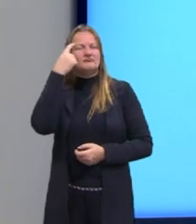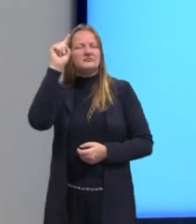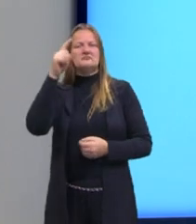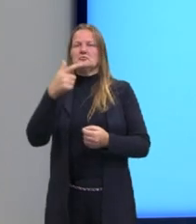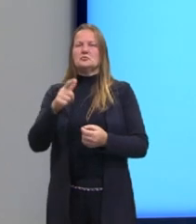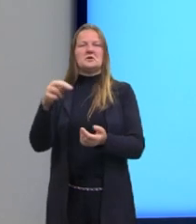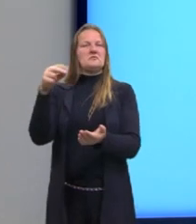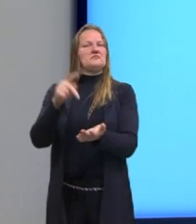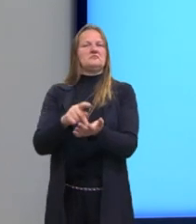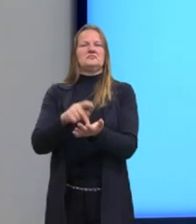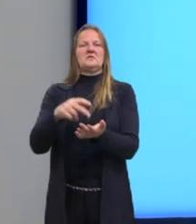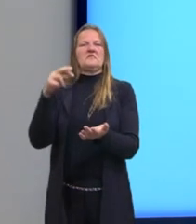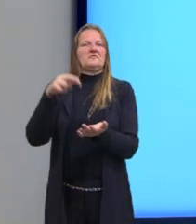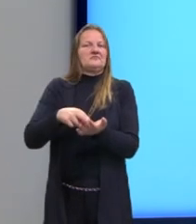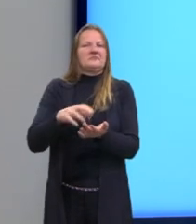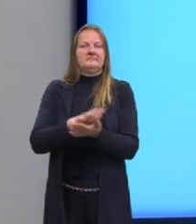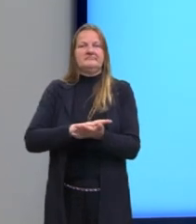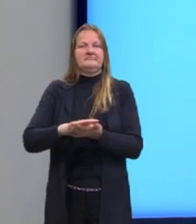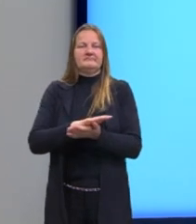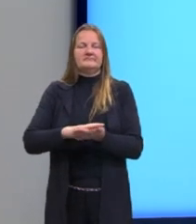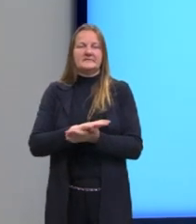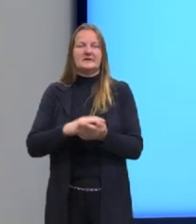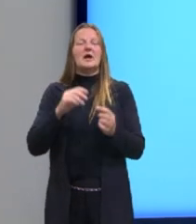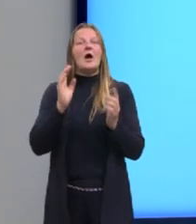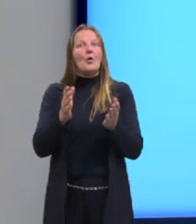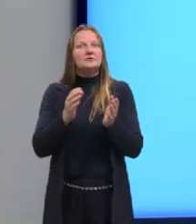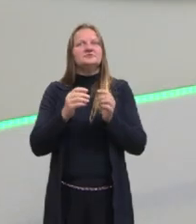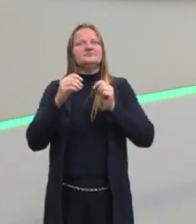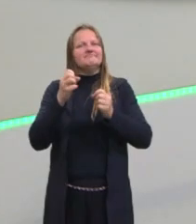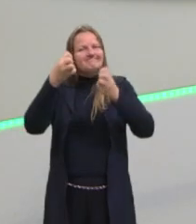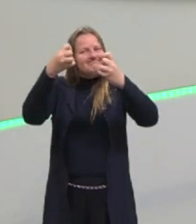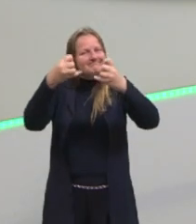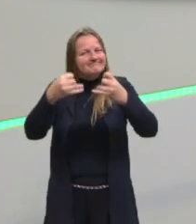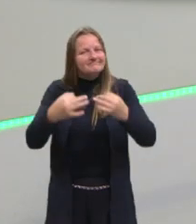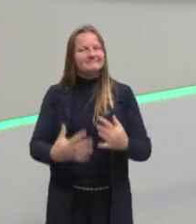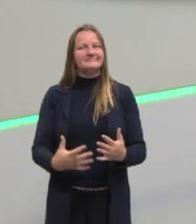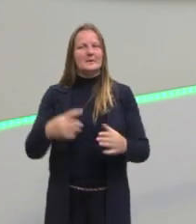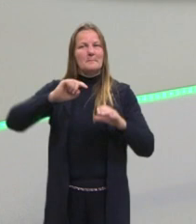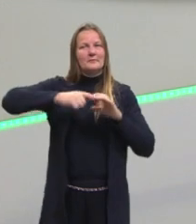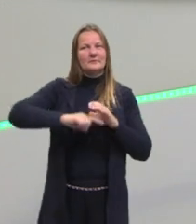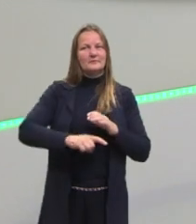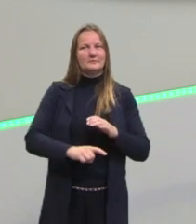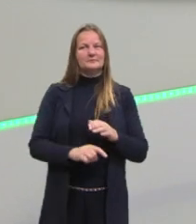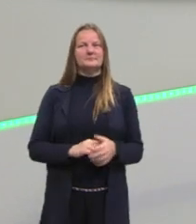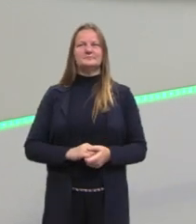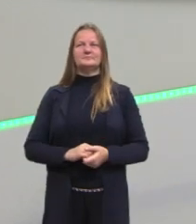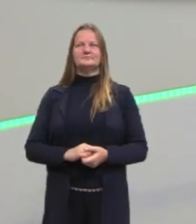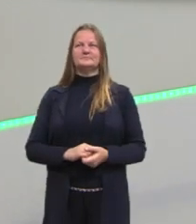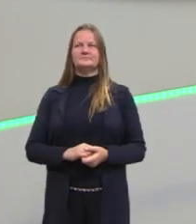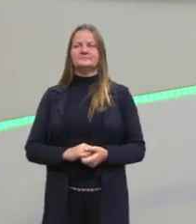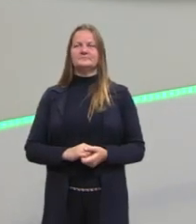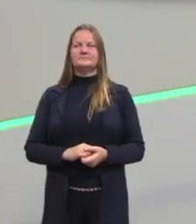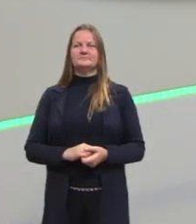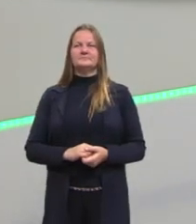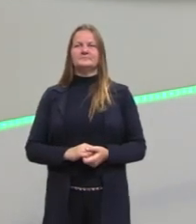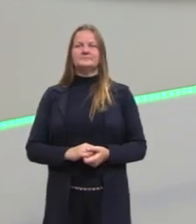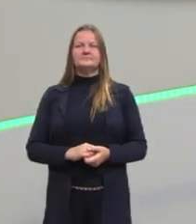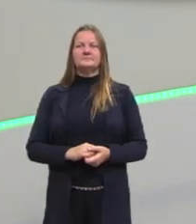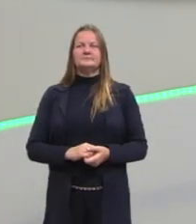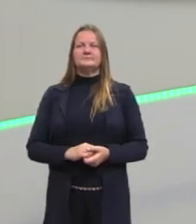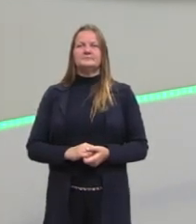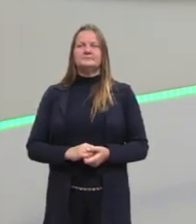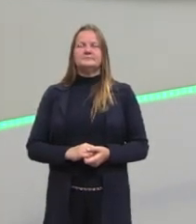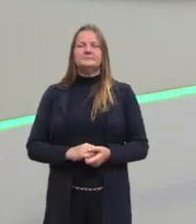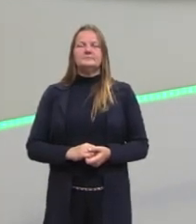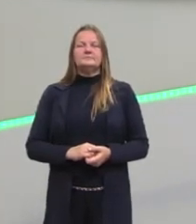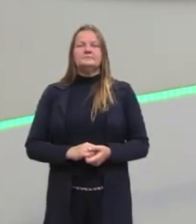sem fundamento. E é sobre esses dois pontos que a gente vai basear a nossa aula hoje. Para isso, eu vou retomar com